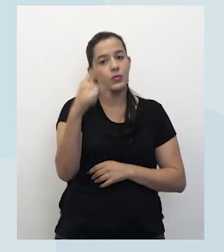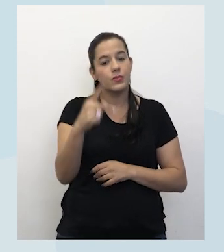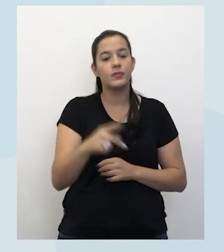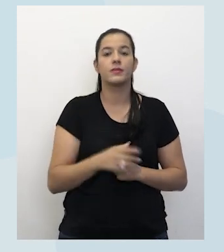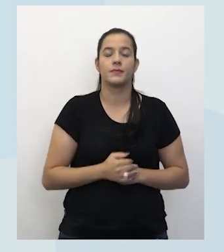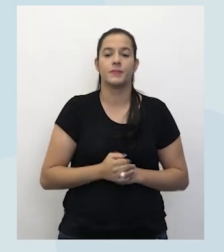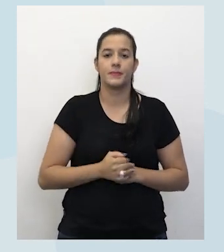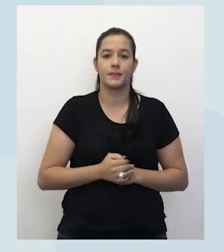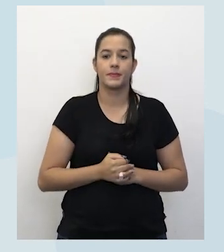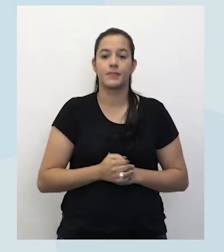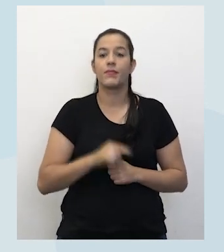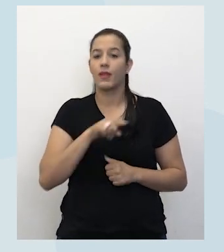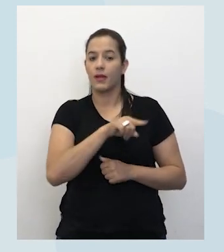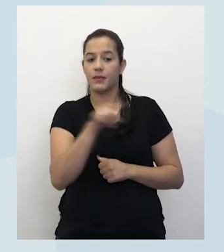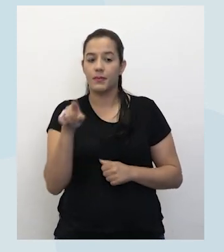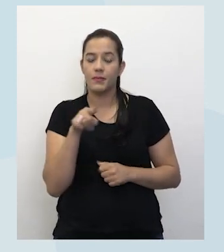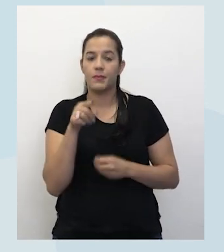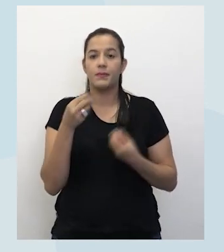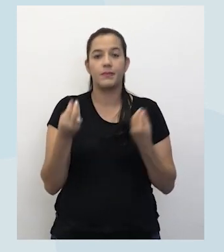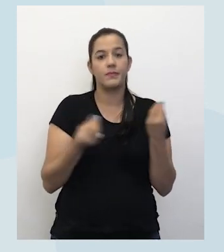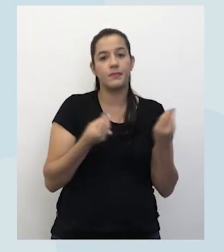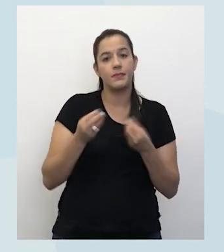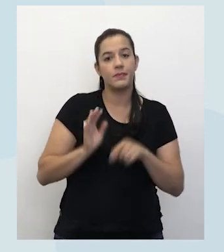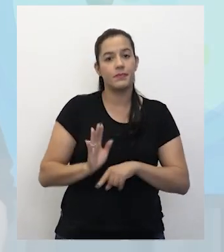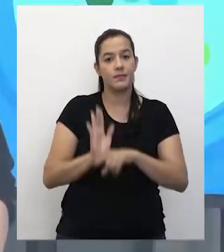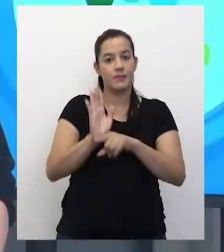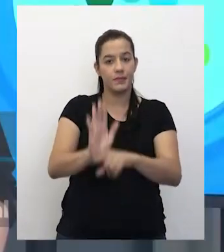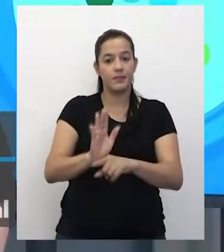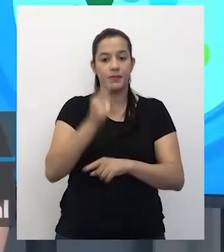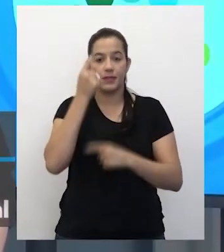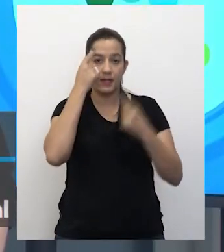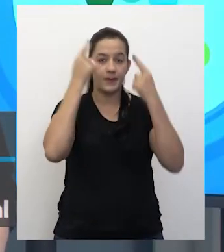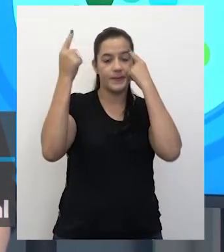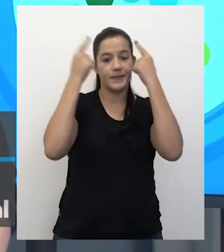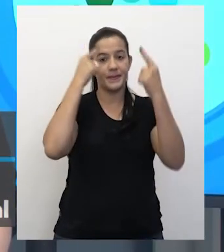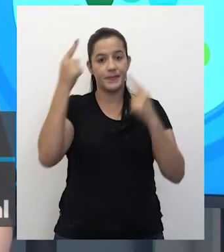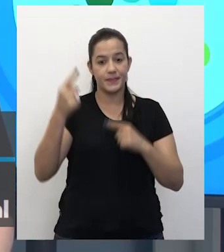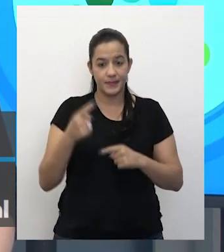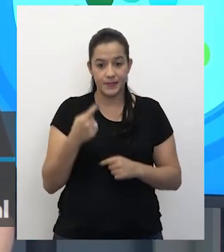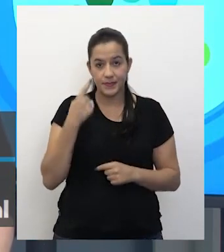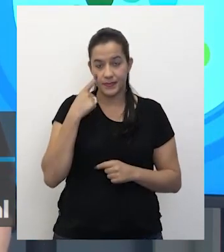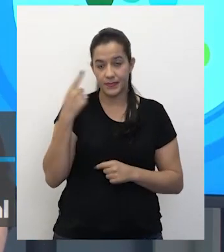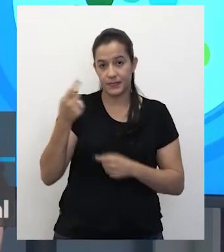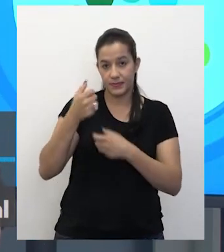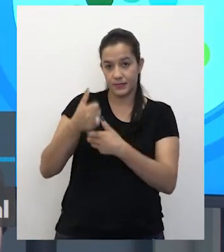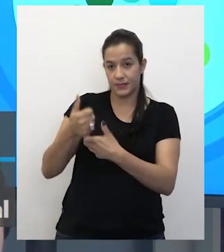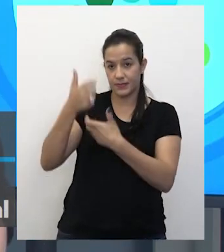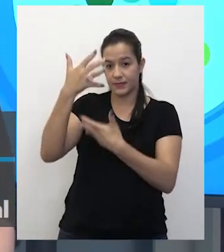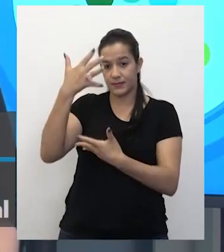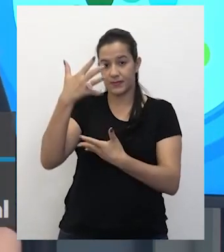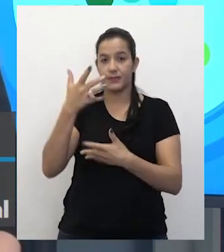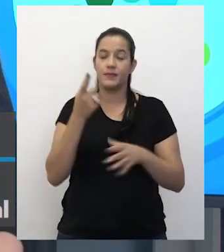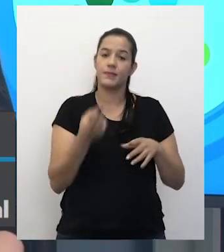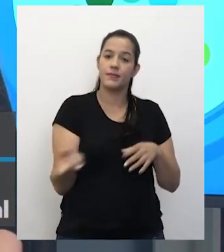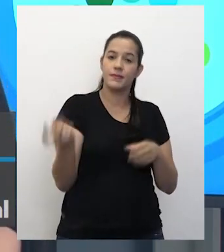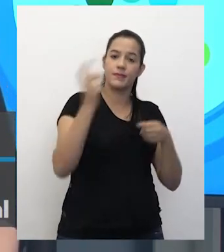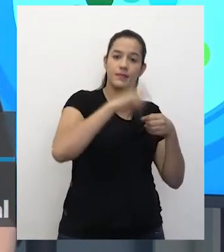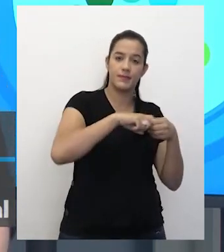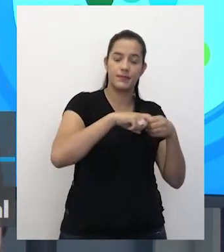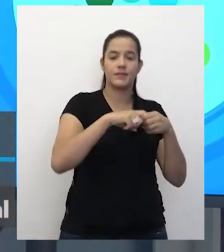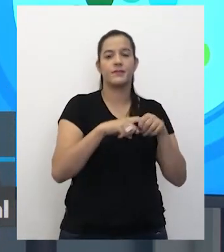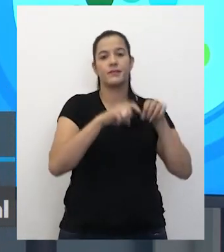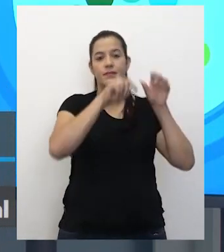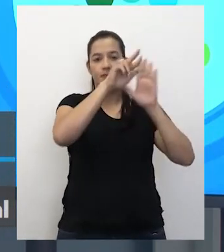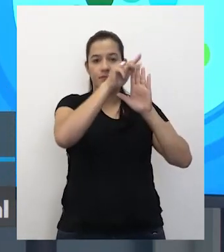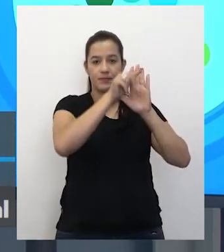mesmo. Para te auxiliar a lembrar das competências socioemocionais, a gente vai voltar lá para a tela